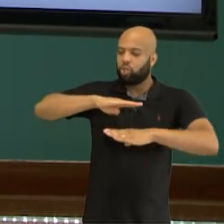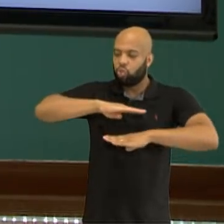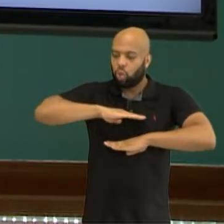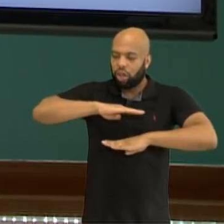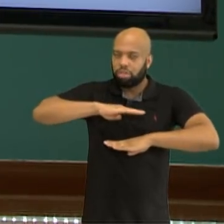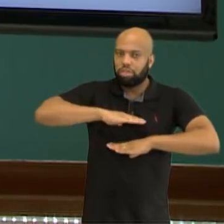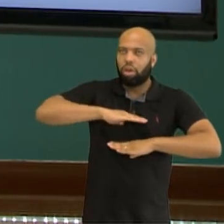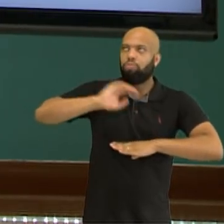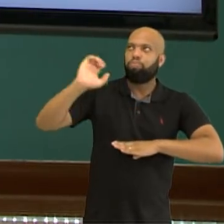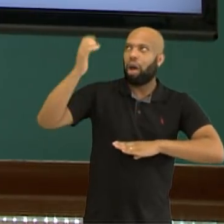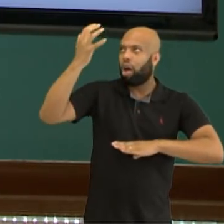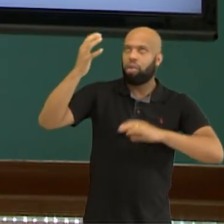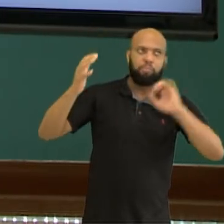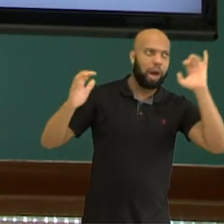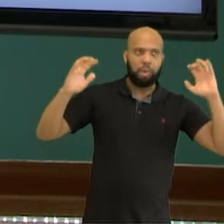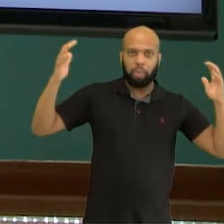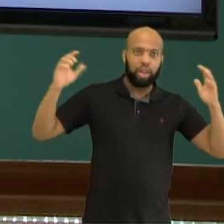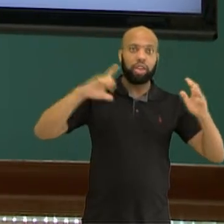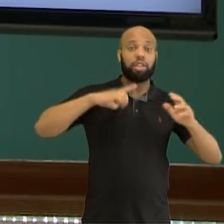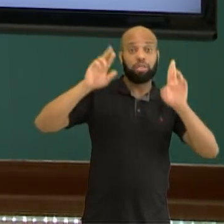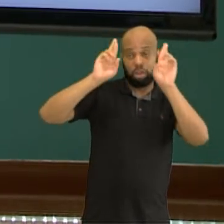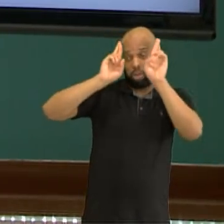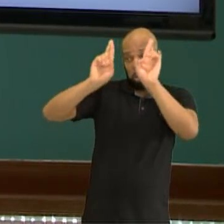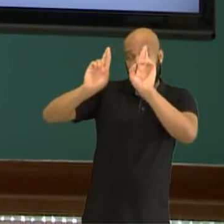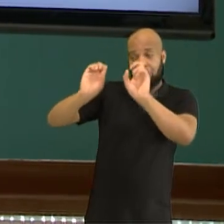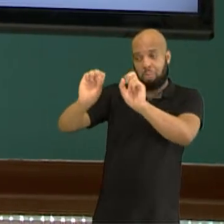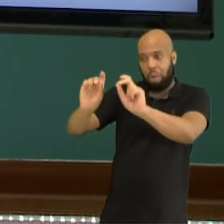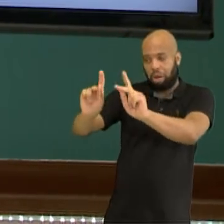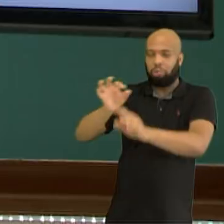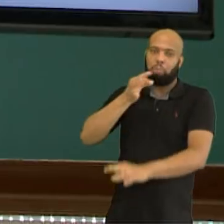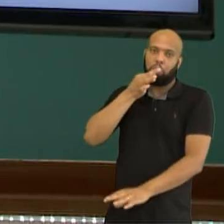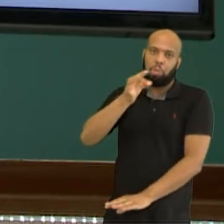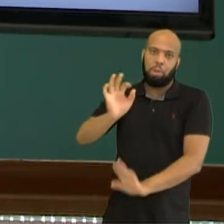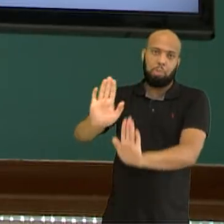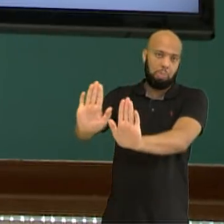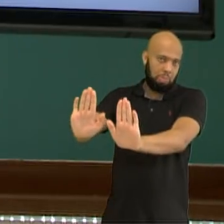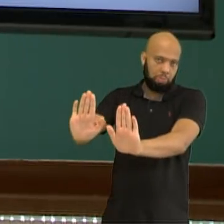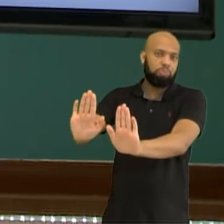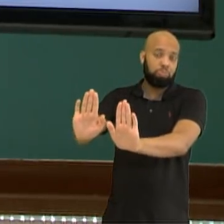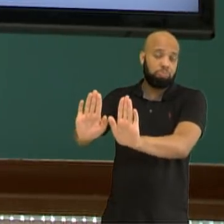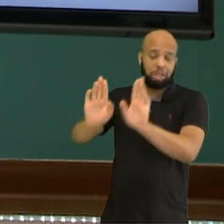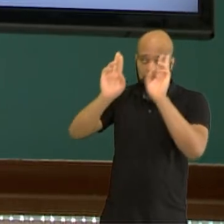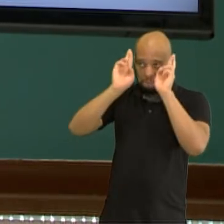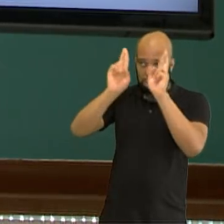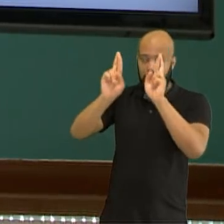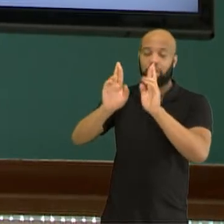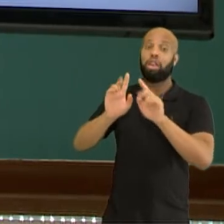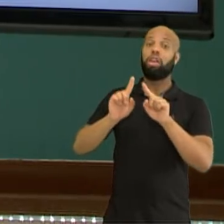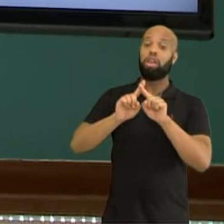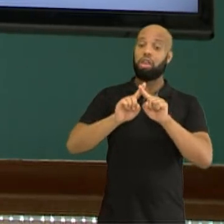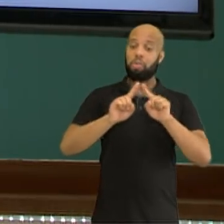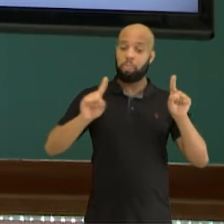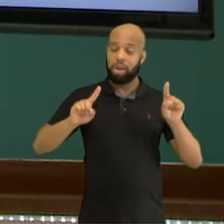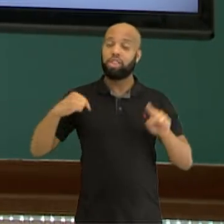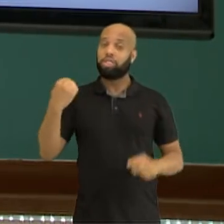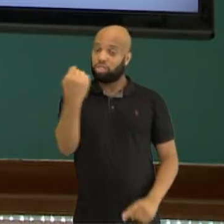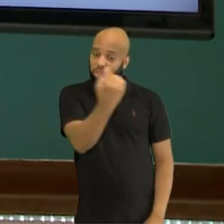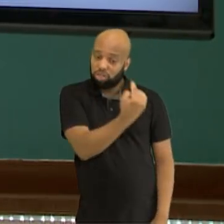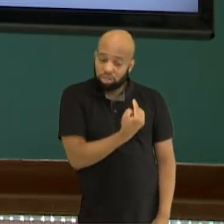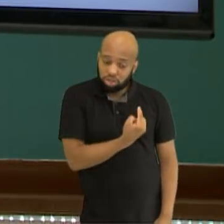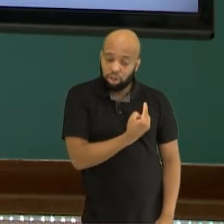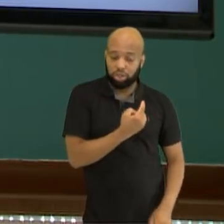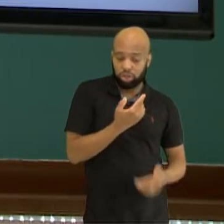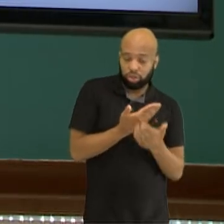determinado acontecimento, nós devemos respeitar o gosto, as ideias dessa pessoa. Porém, como nós